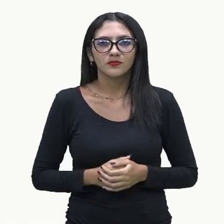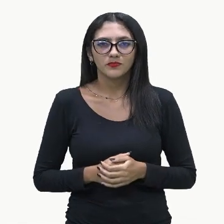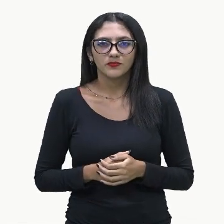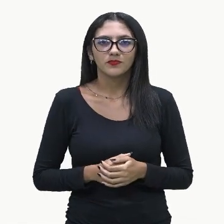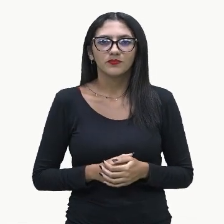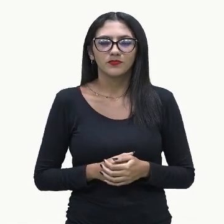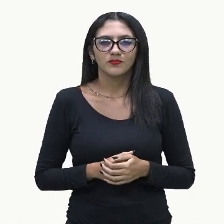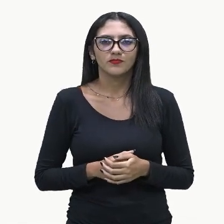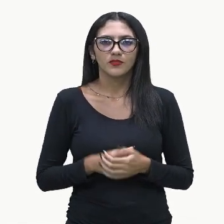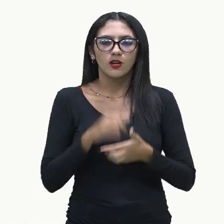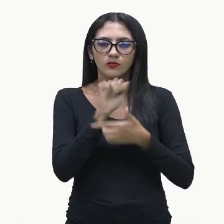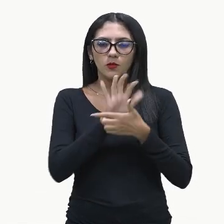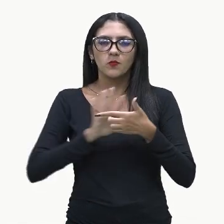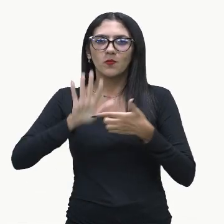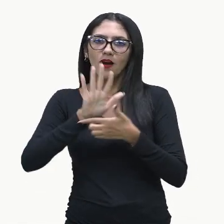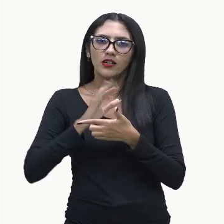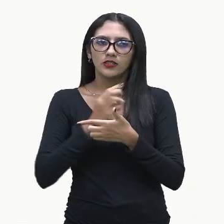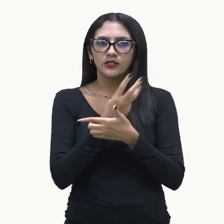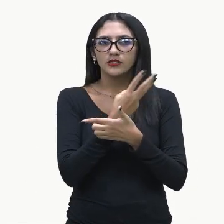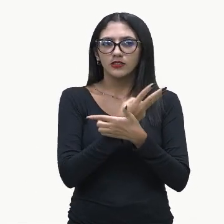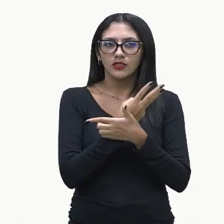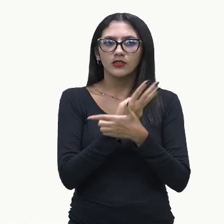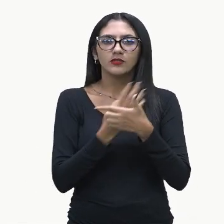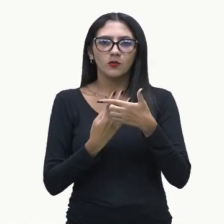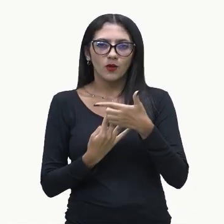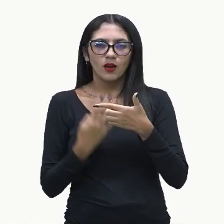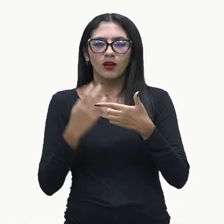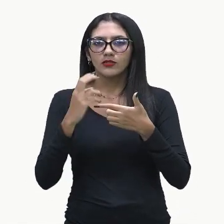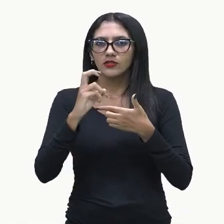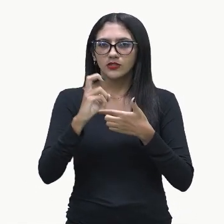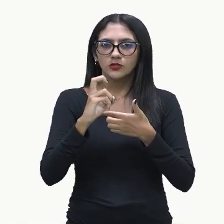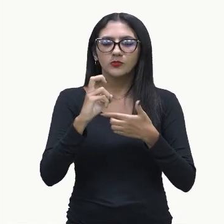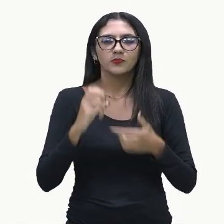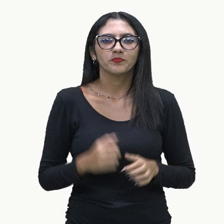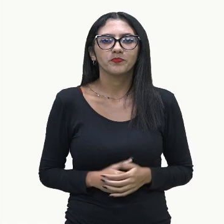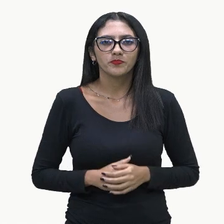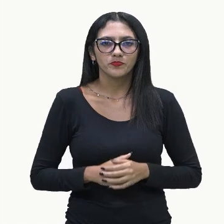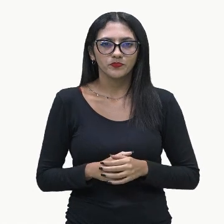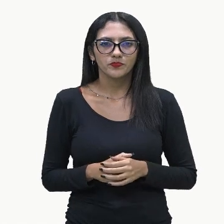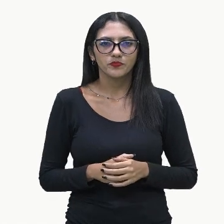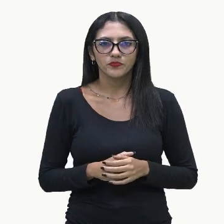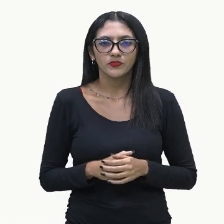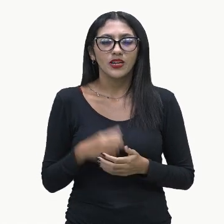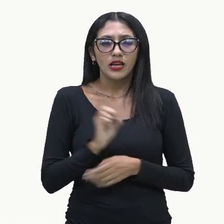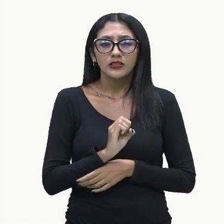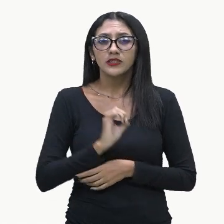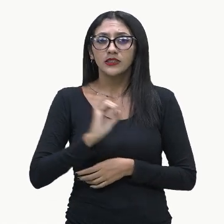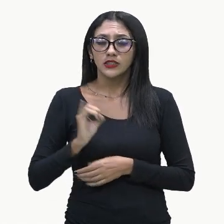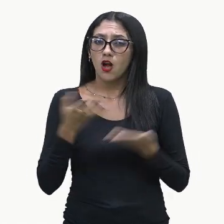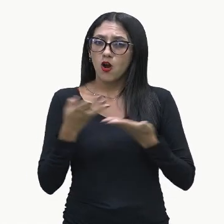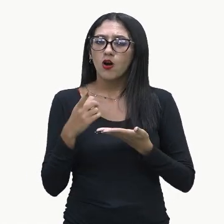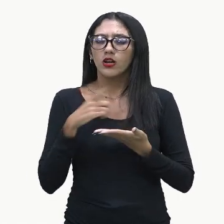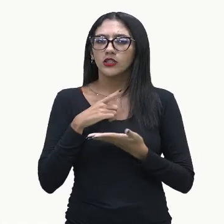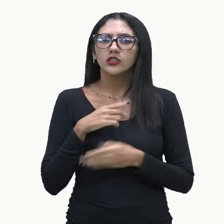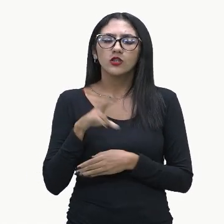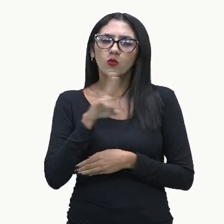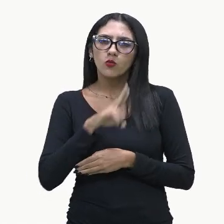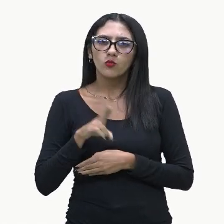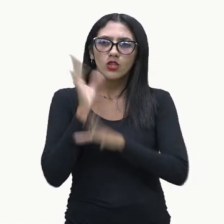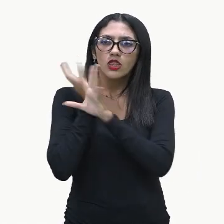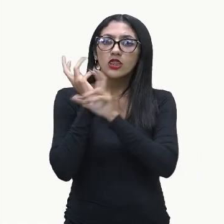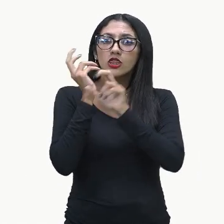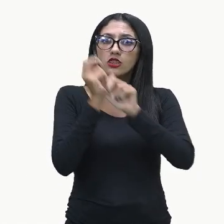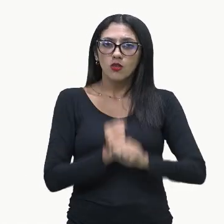4 e 5. E se a gente aplicar o teorema de Pitágoras aqui no nosso